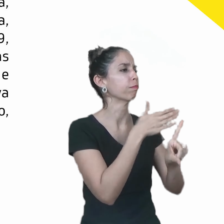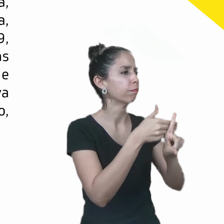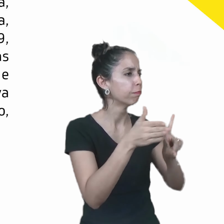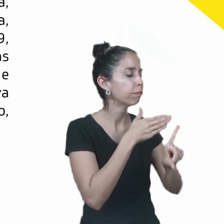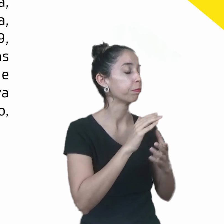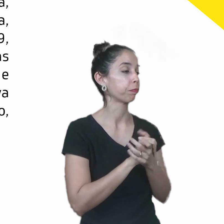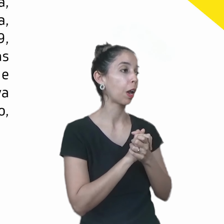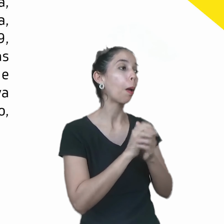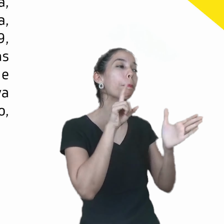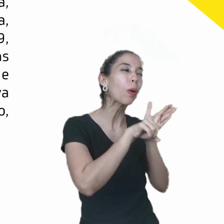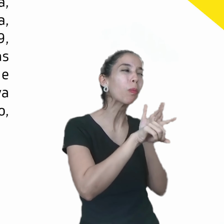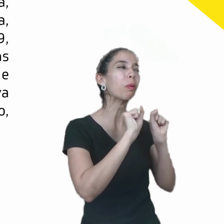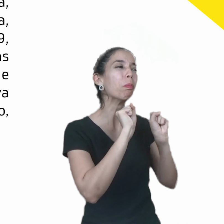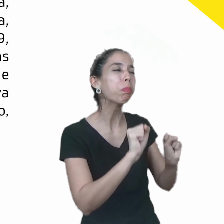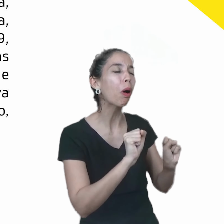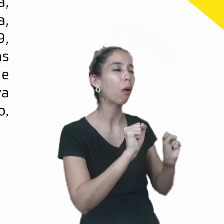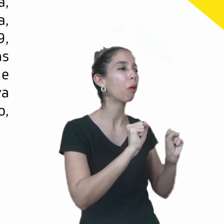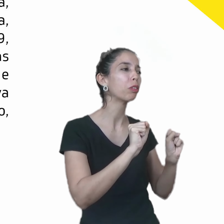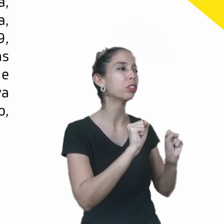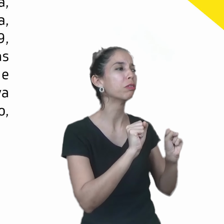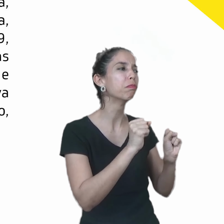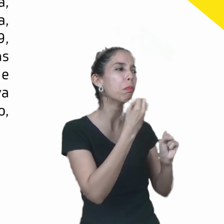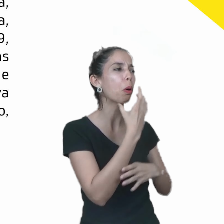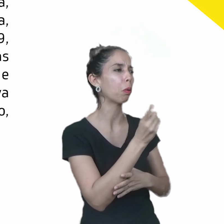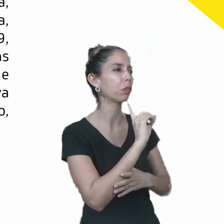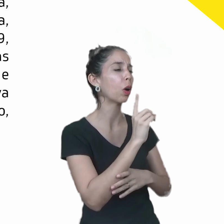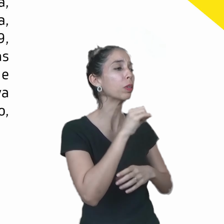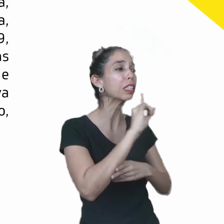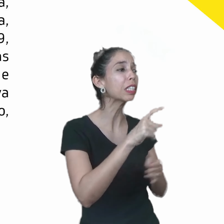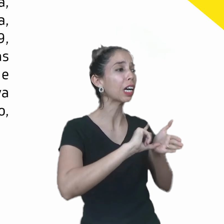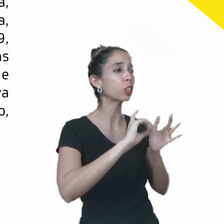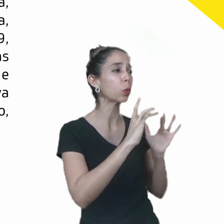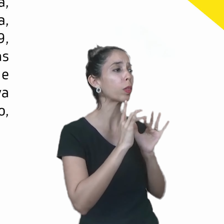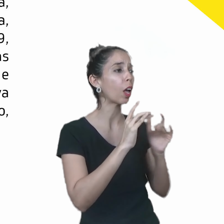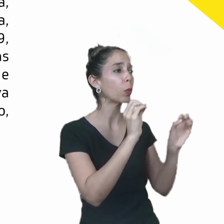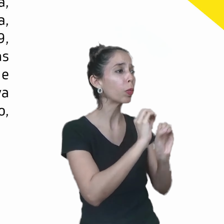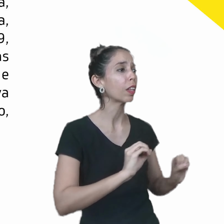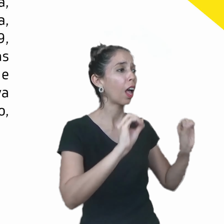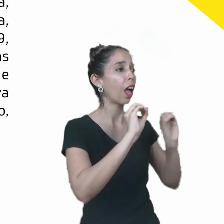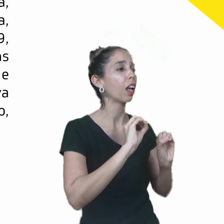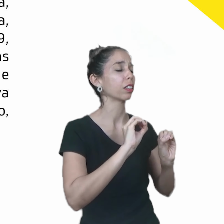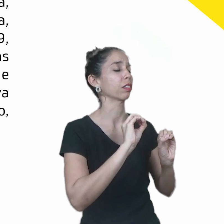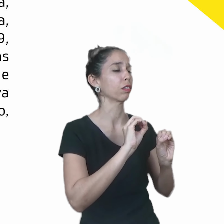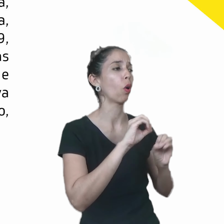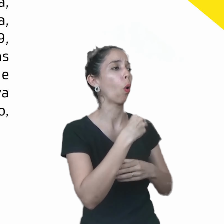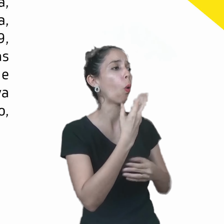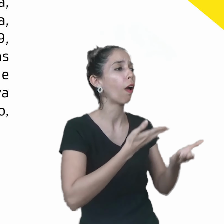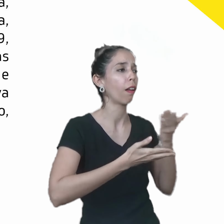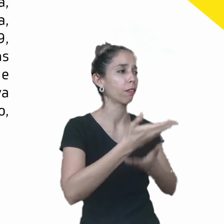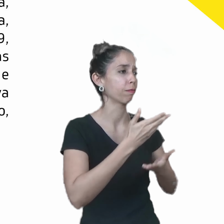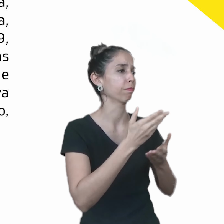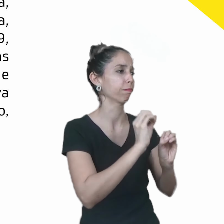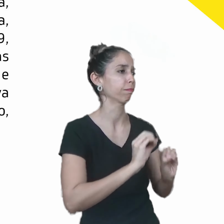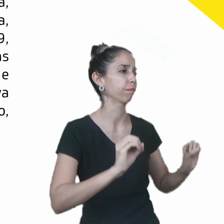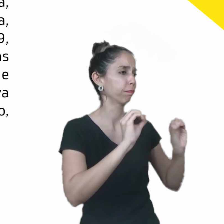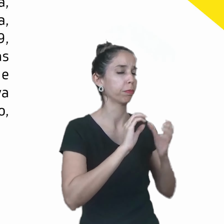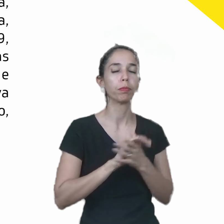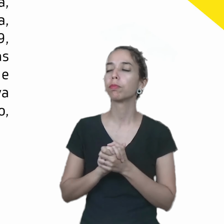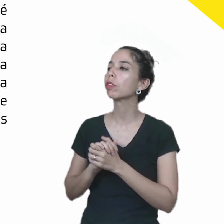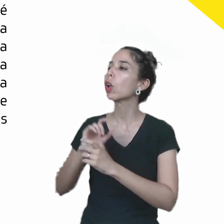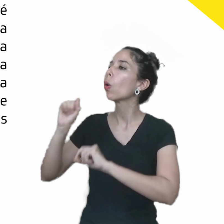mesmo violências e agressões Essa pergunta pode ser invasiva se você não tiver o mínimo de contato Convivência ou